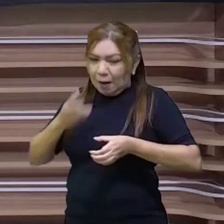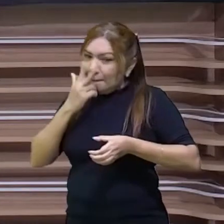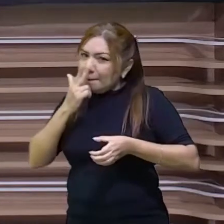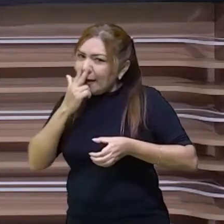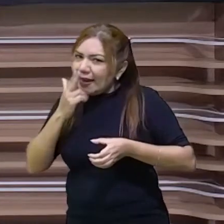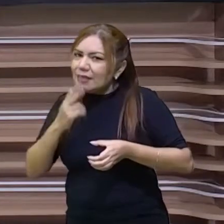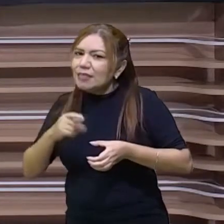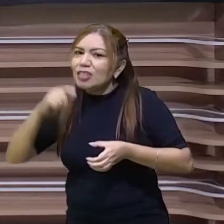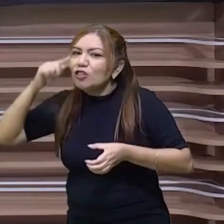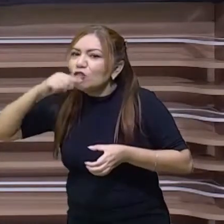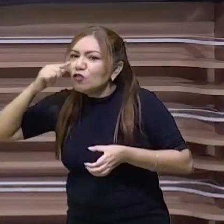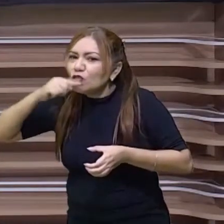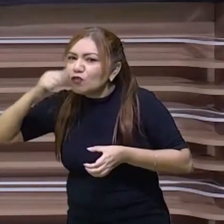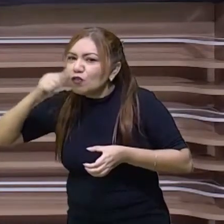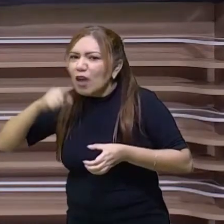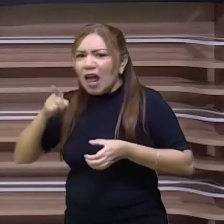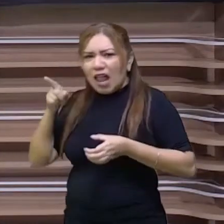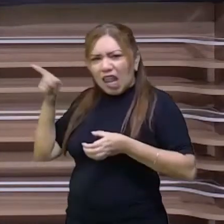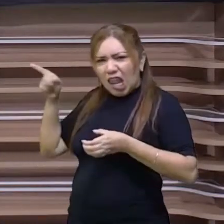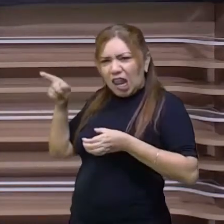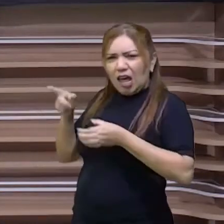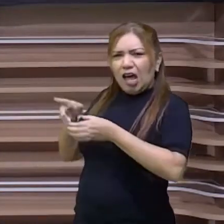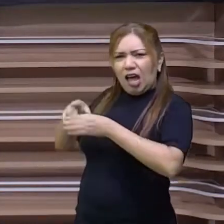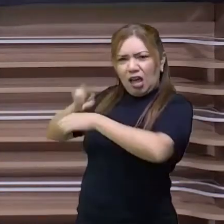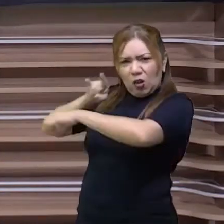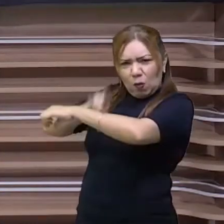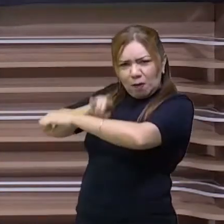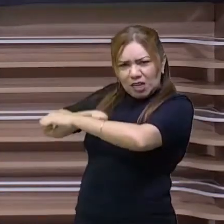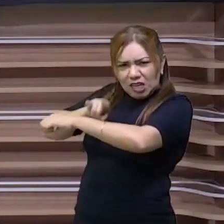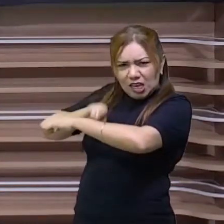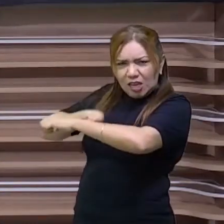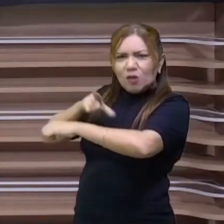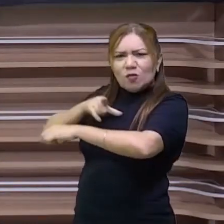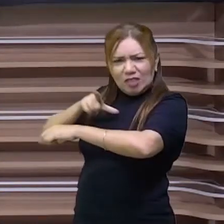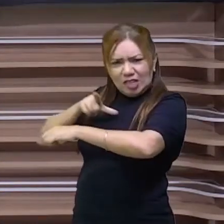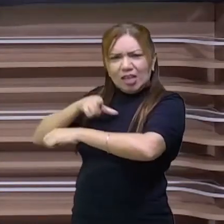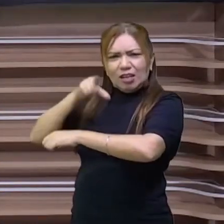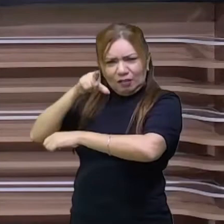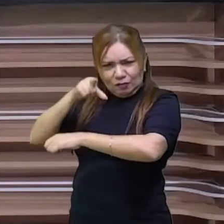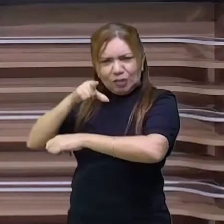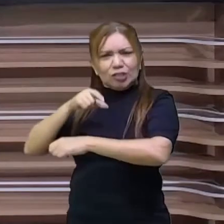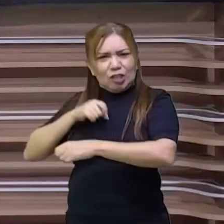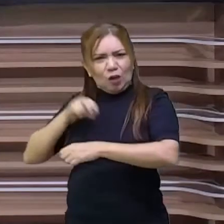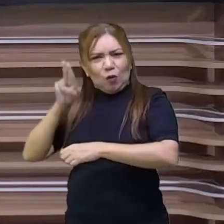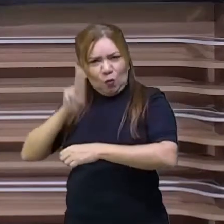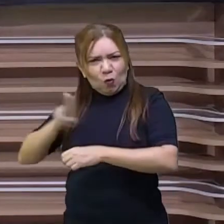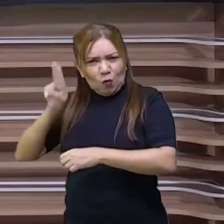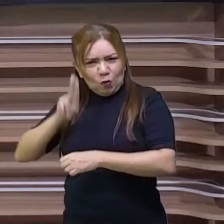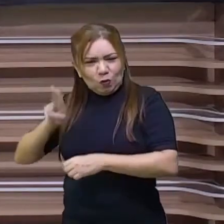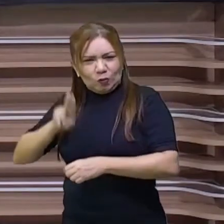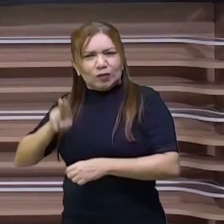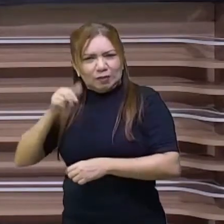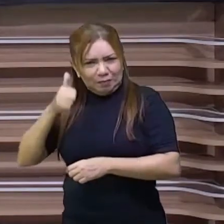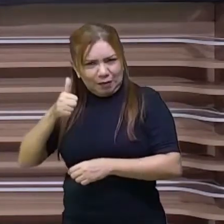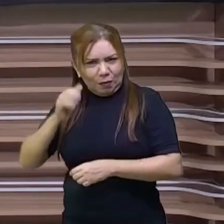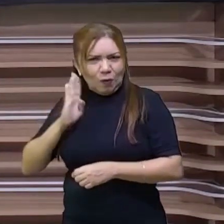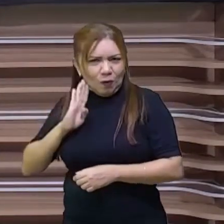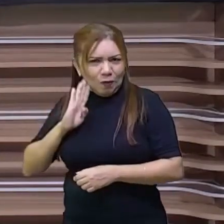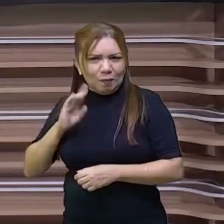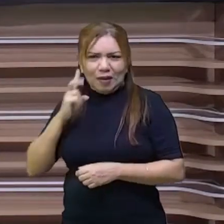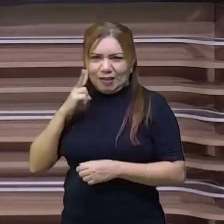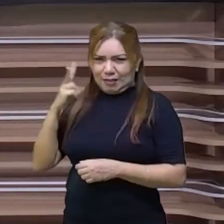pegou a sua caixa de creme dental você que foi um creme dental mas também tinha lá de perfume tinha outras coisas que a gente fazer beleza